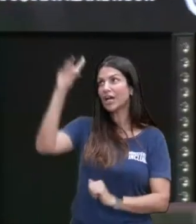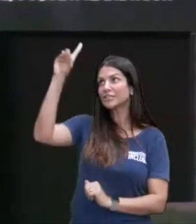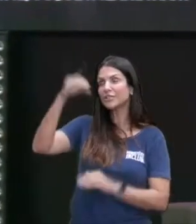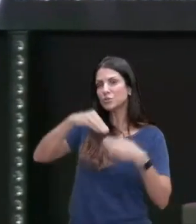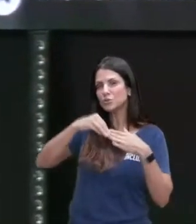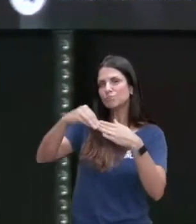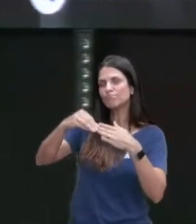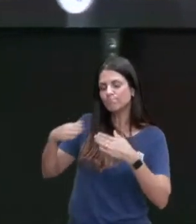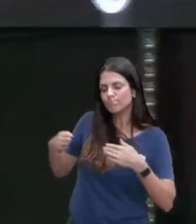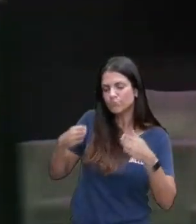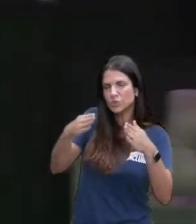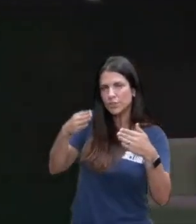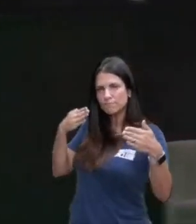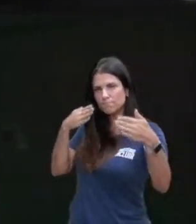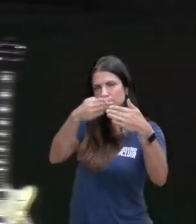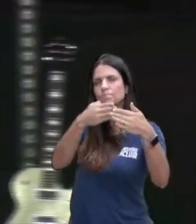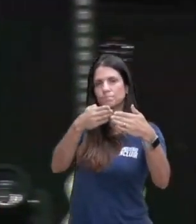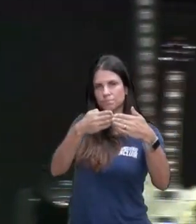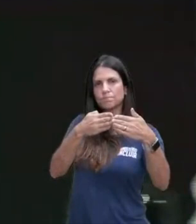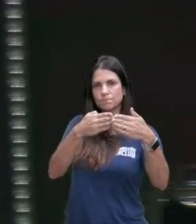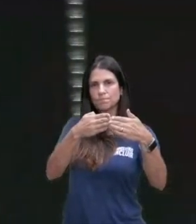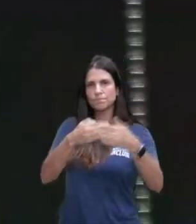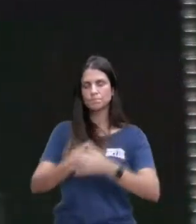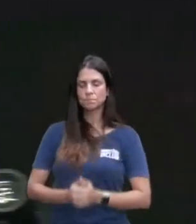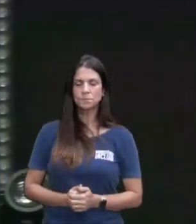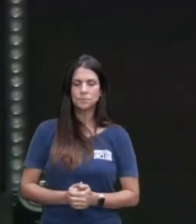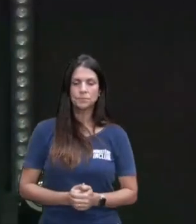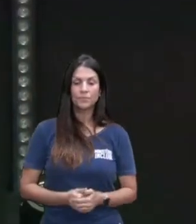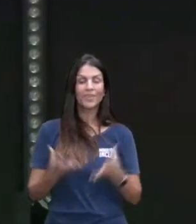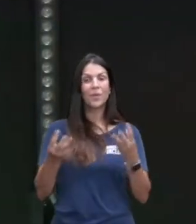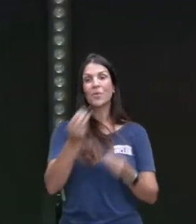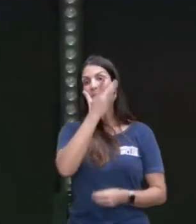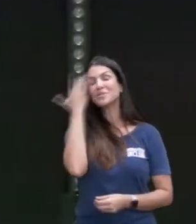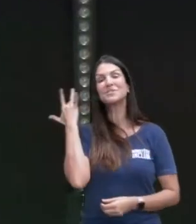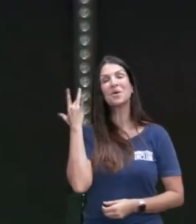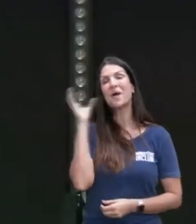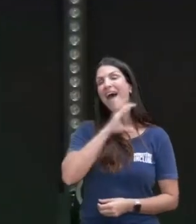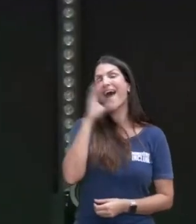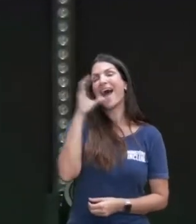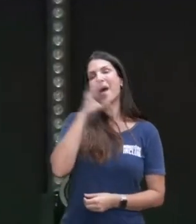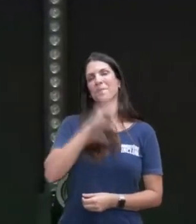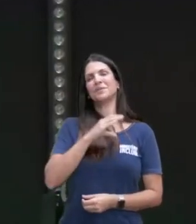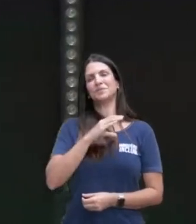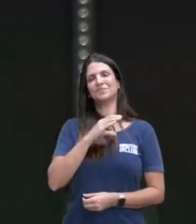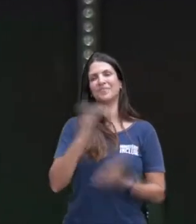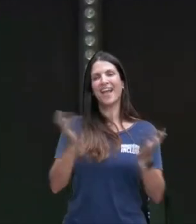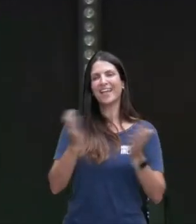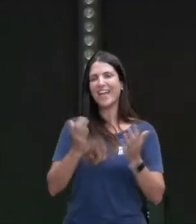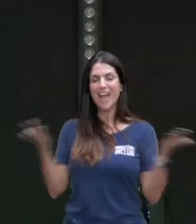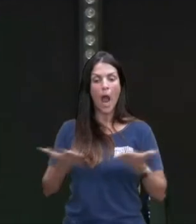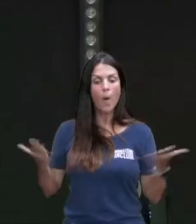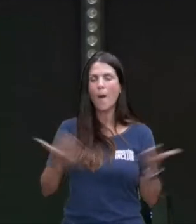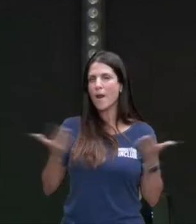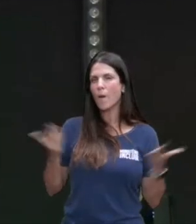Oi e tua vida deles é feita da percepção imediatista é feita da percepção do momento